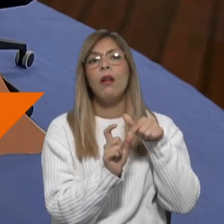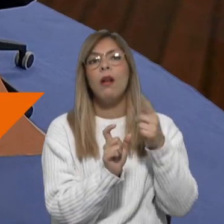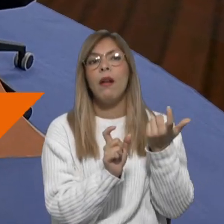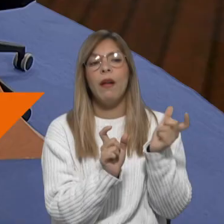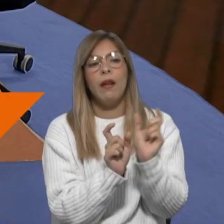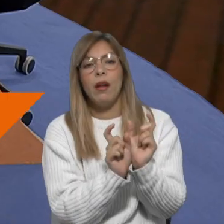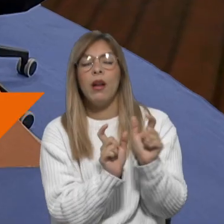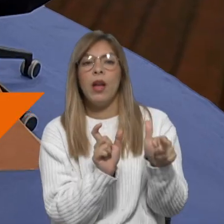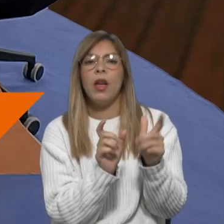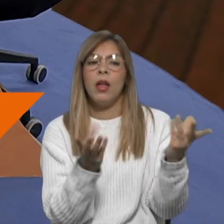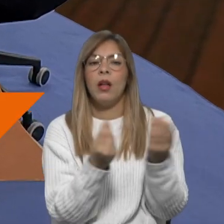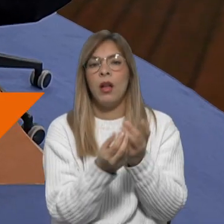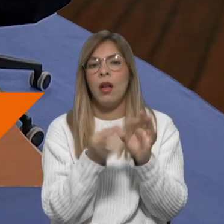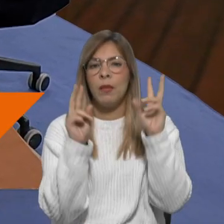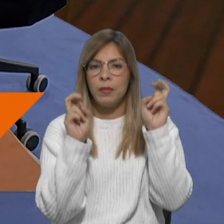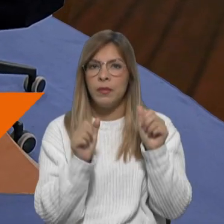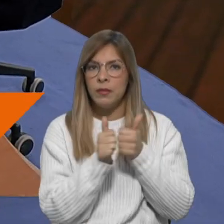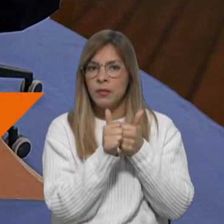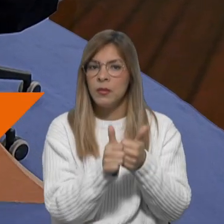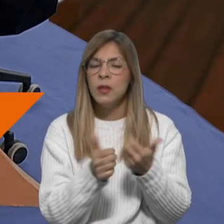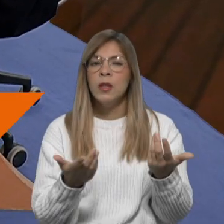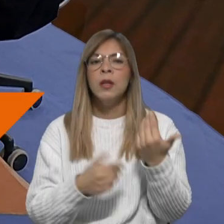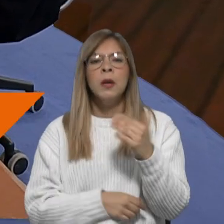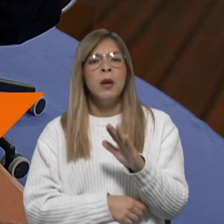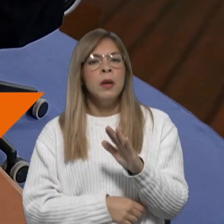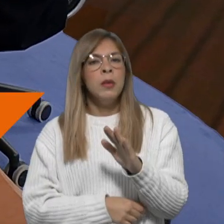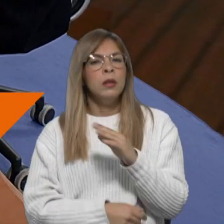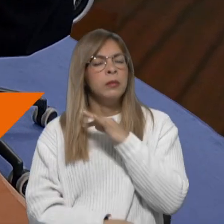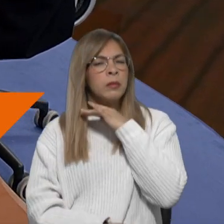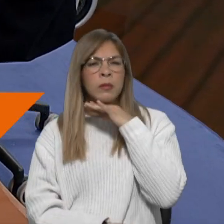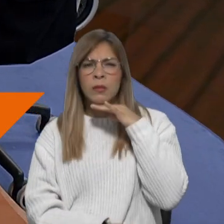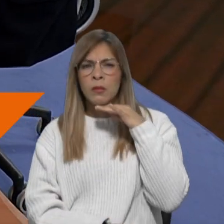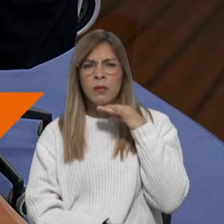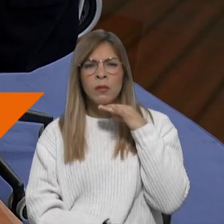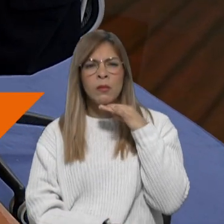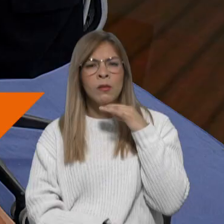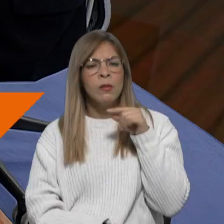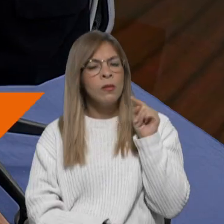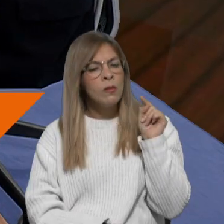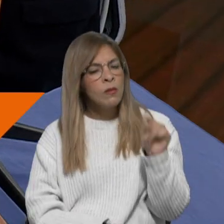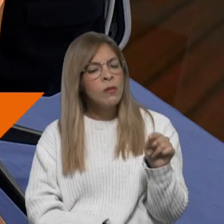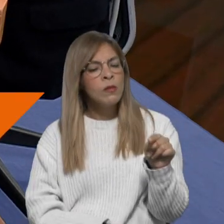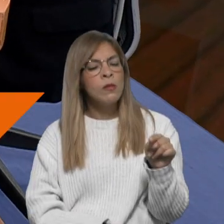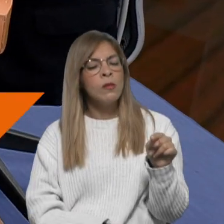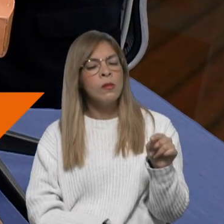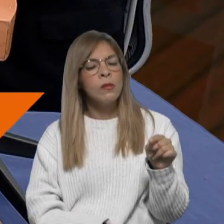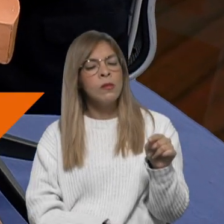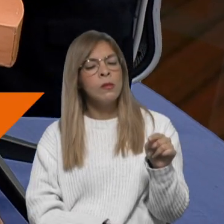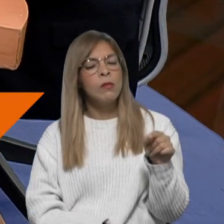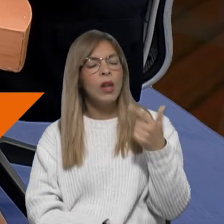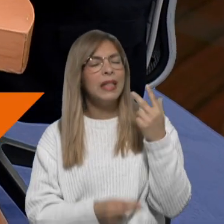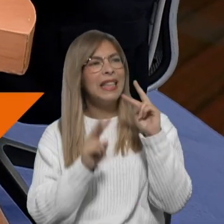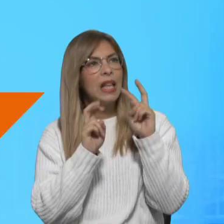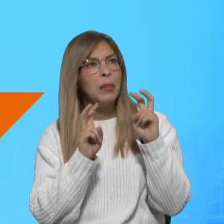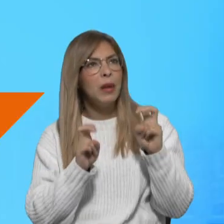vai fazer companhia. Mas é muito curioso que esta inteligência, para quem procura pensar uma forma de